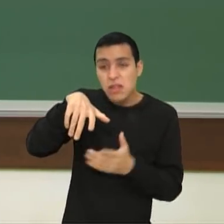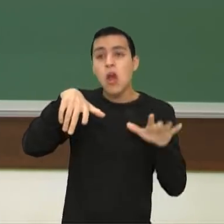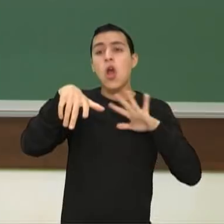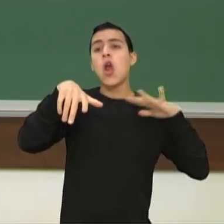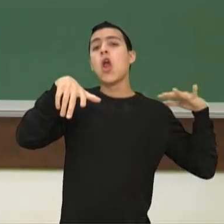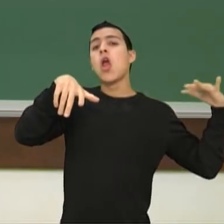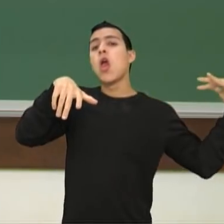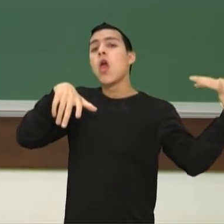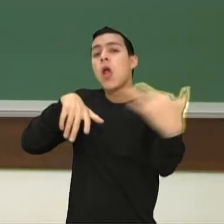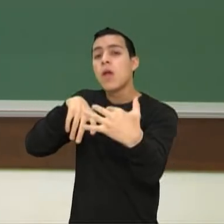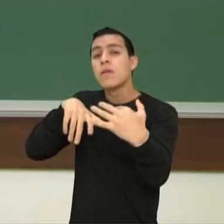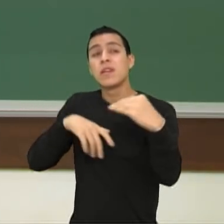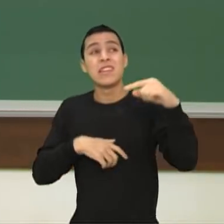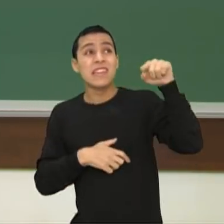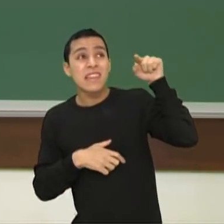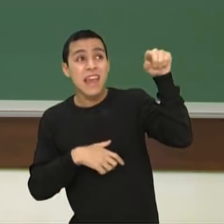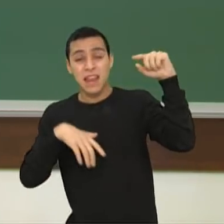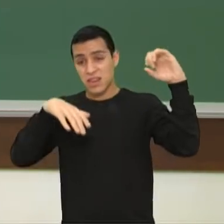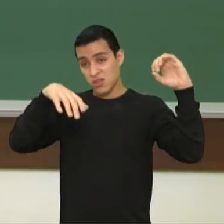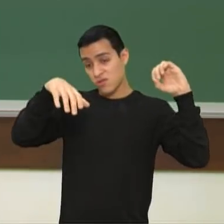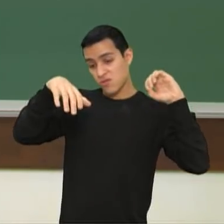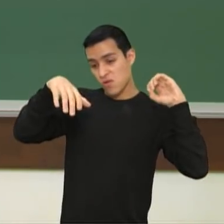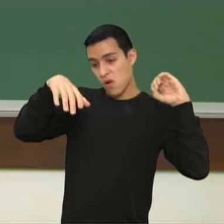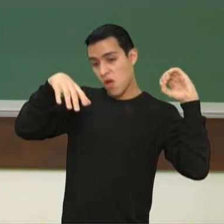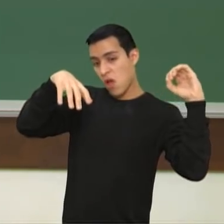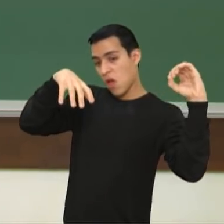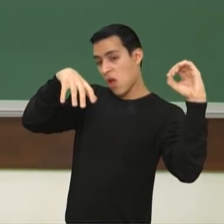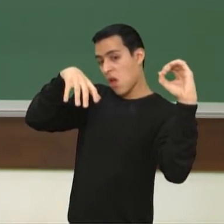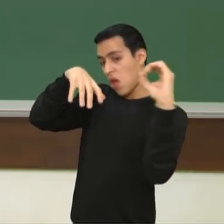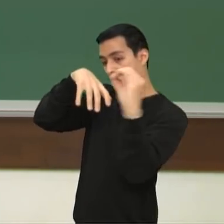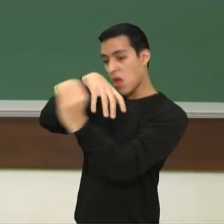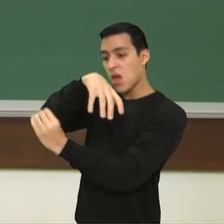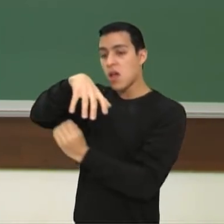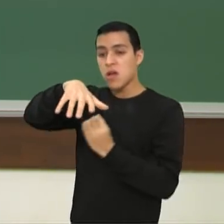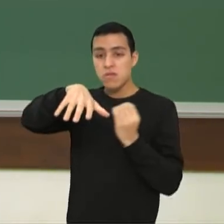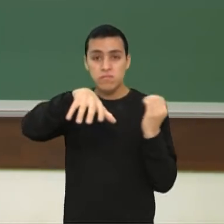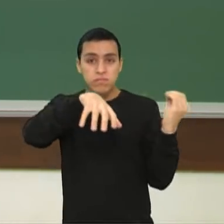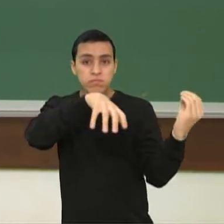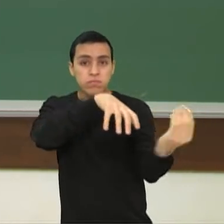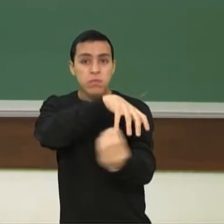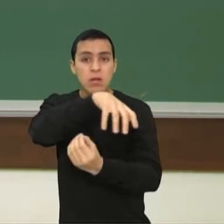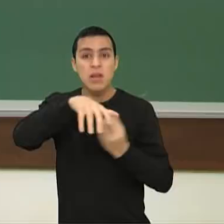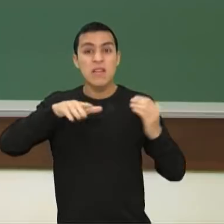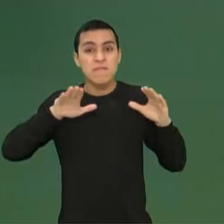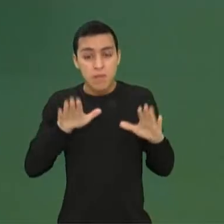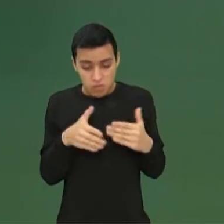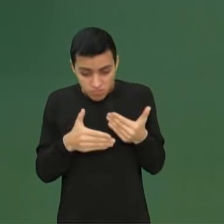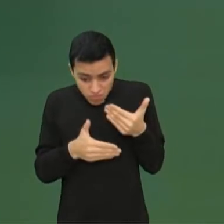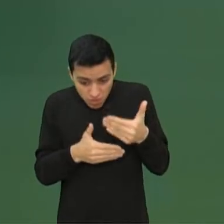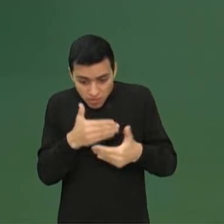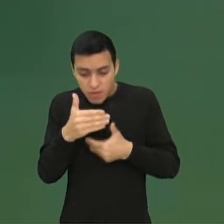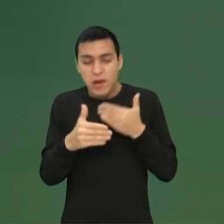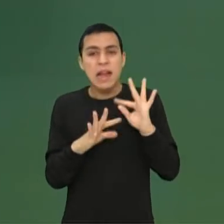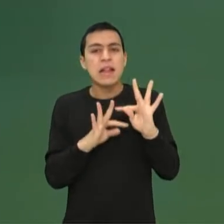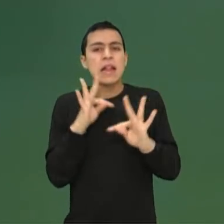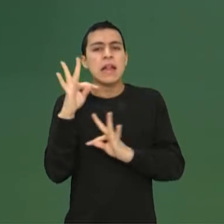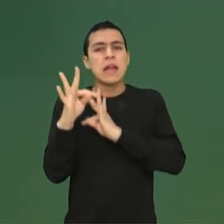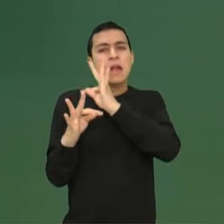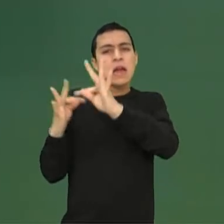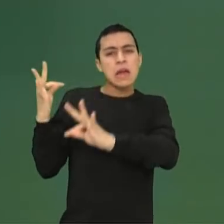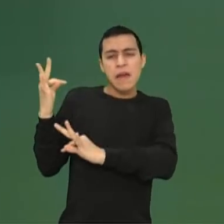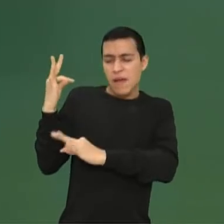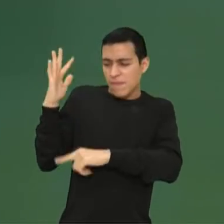universo e o Sol girava em torno com os demais planetas. Mas com o avanço da tecnologia, com os